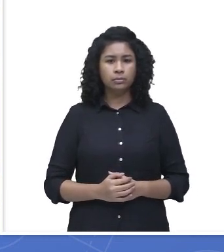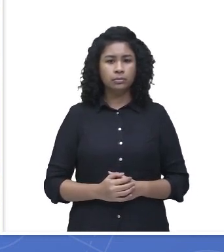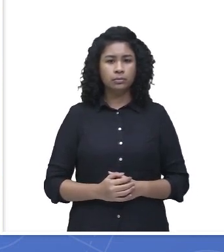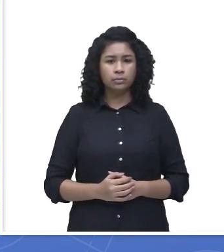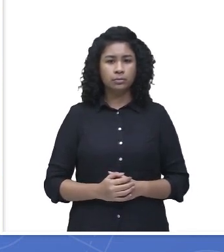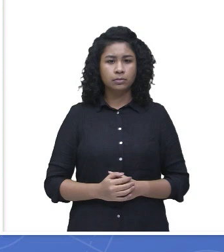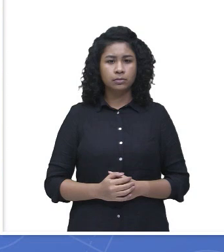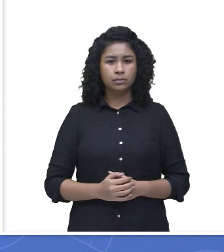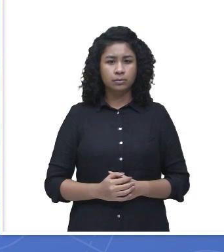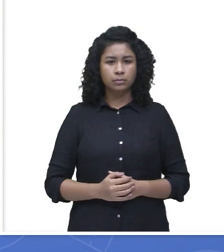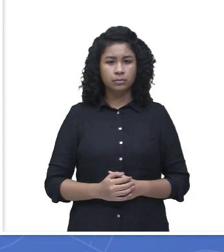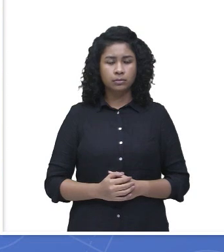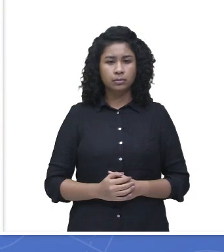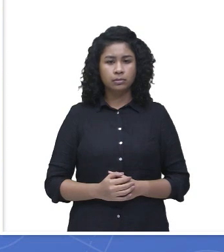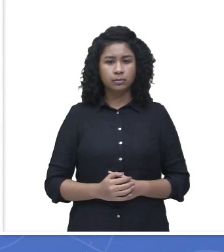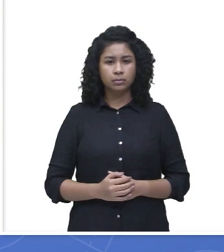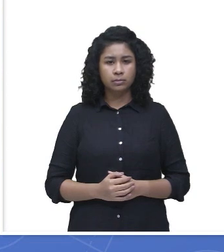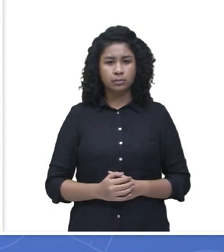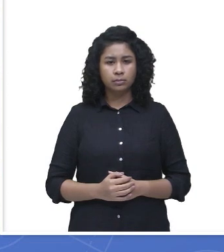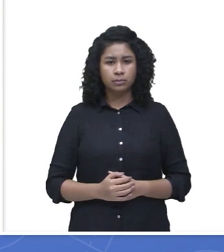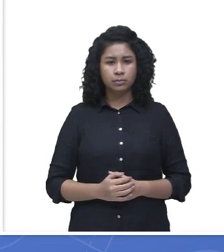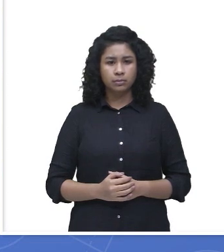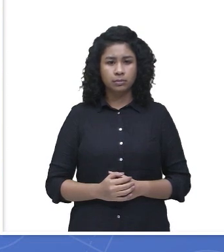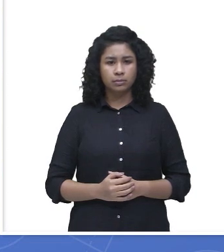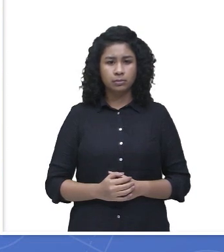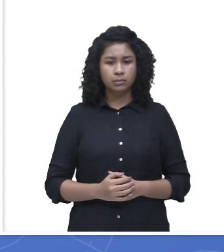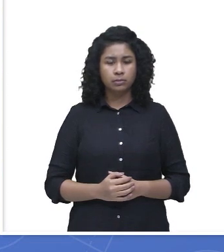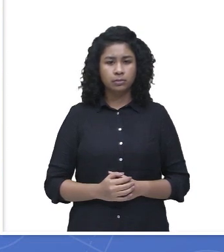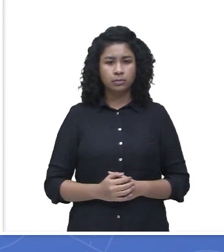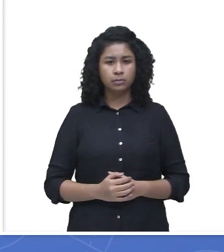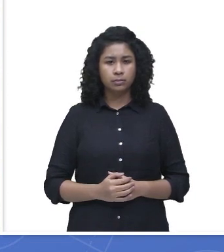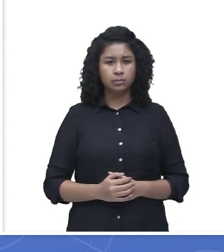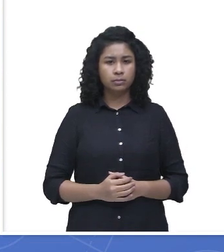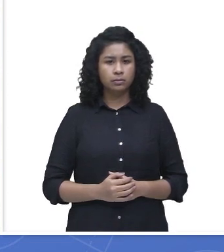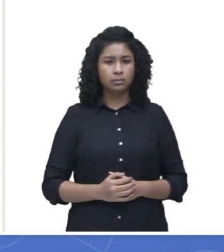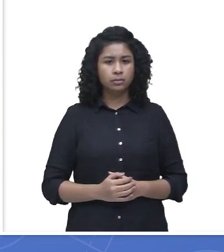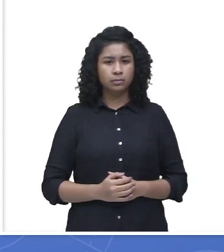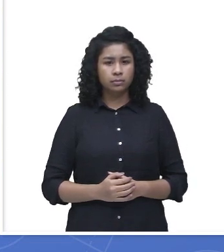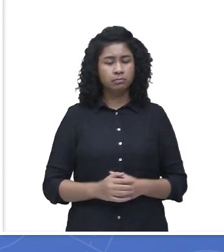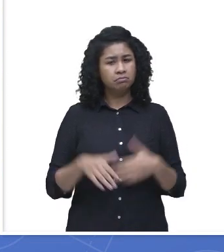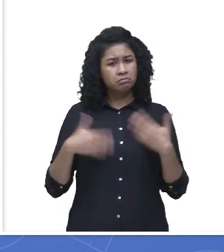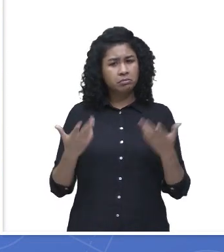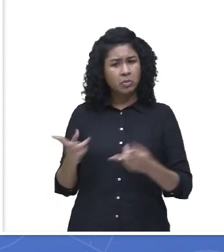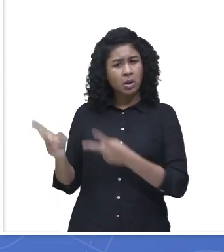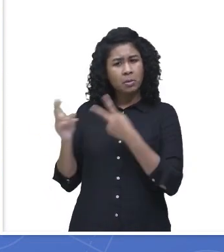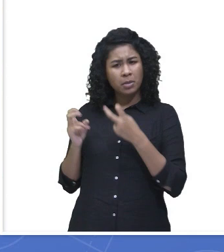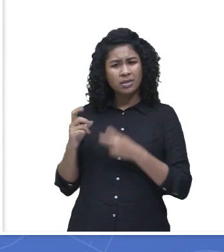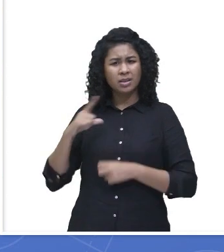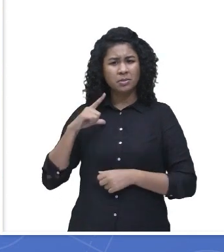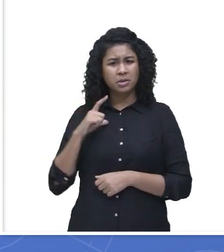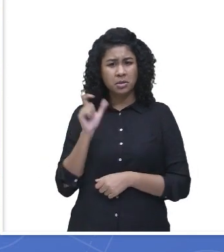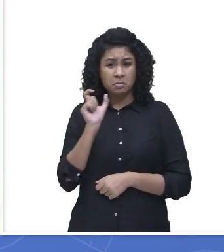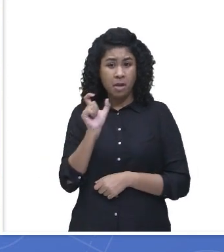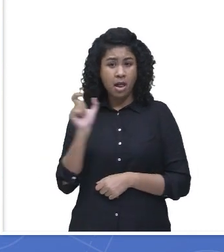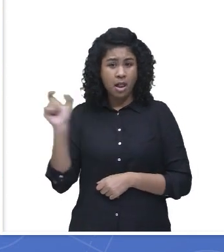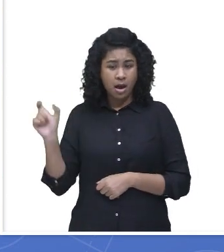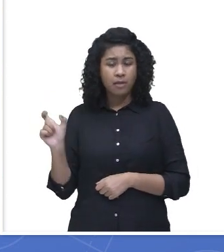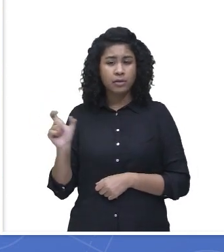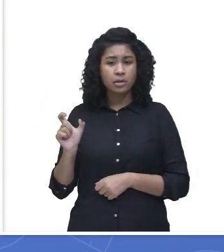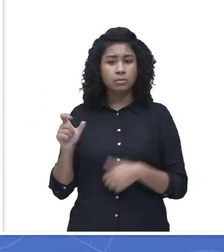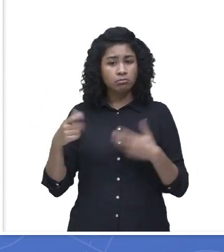óvulo infecundo, célula caída, né? Então percebo que nós temos inovações